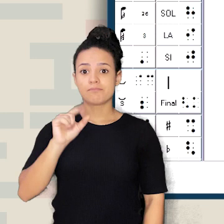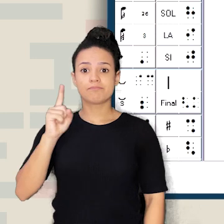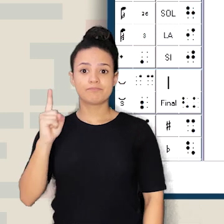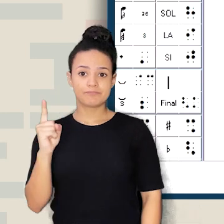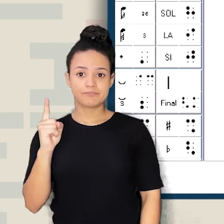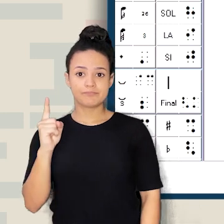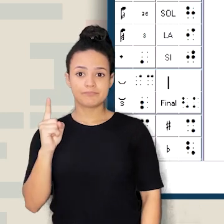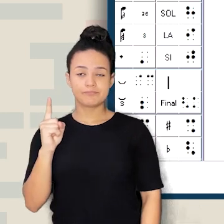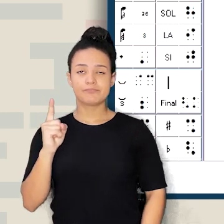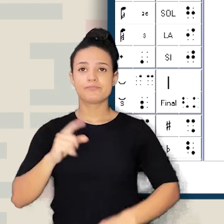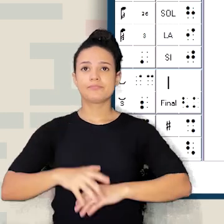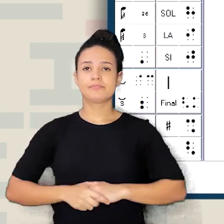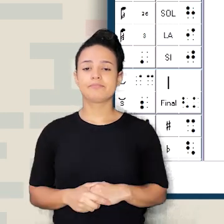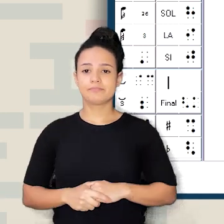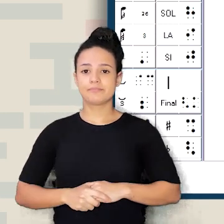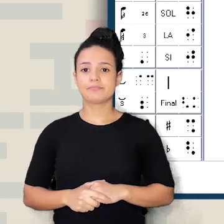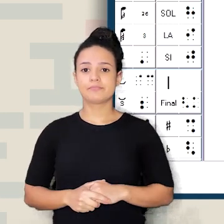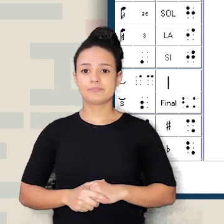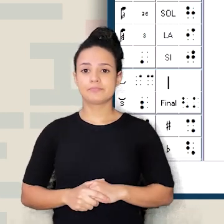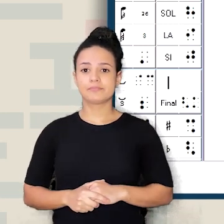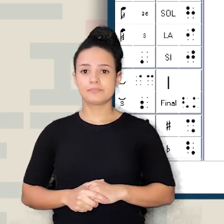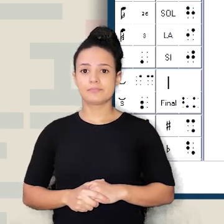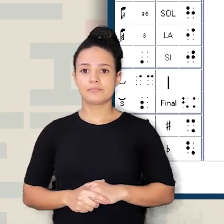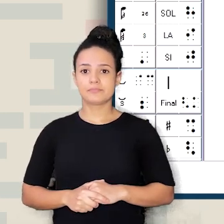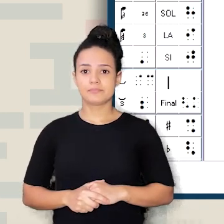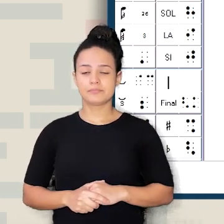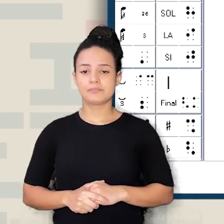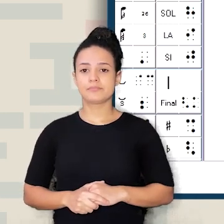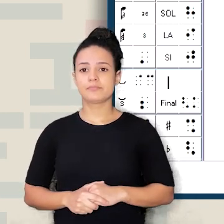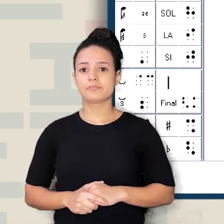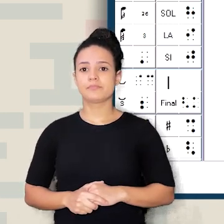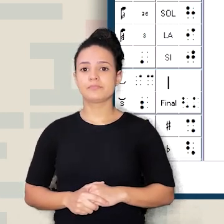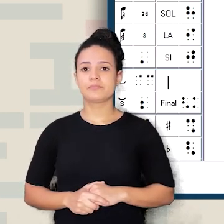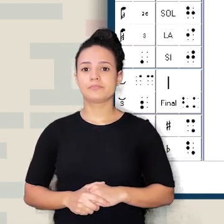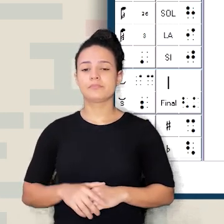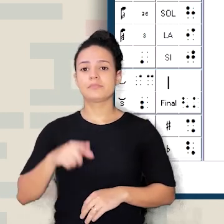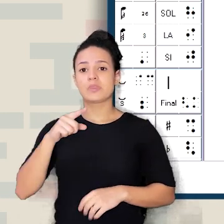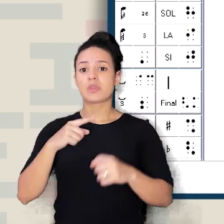Primeira nota que temos é um Mi semínima.